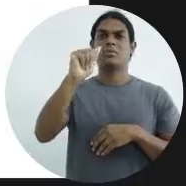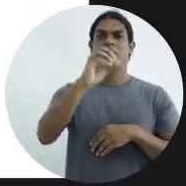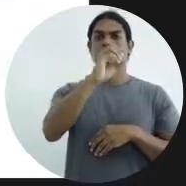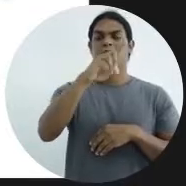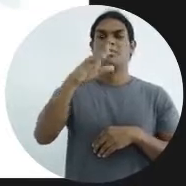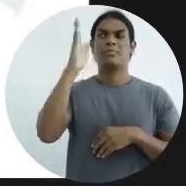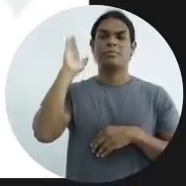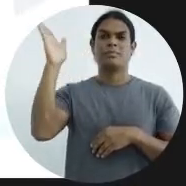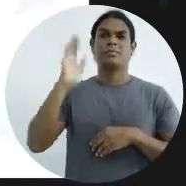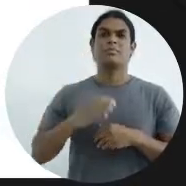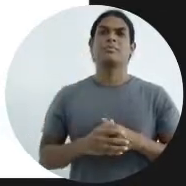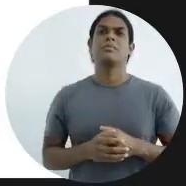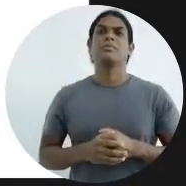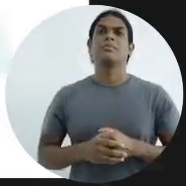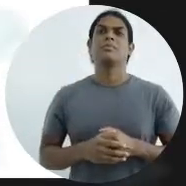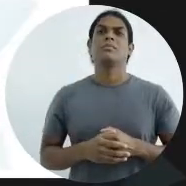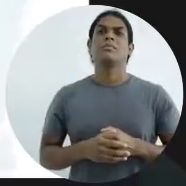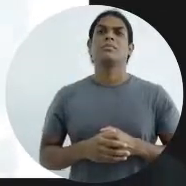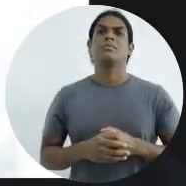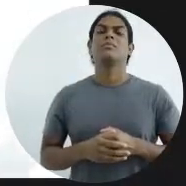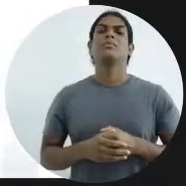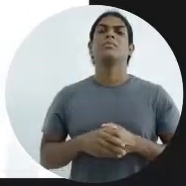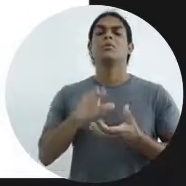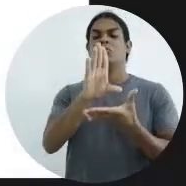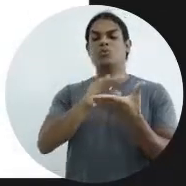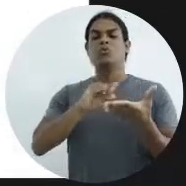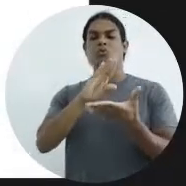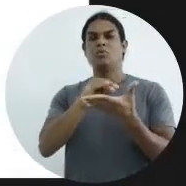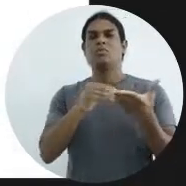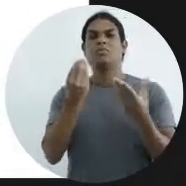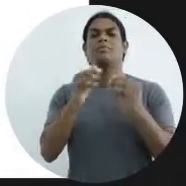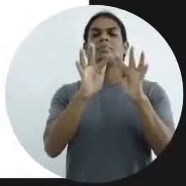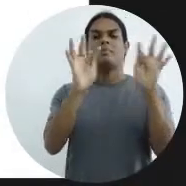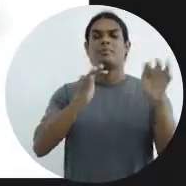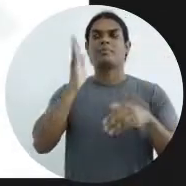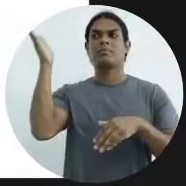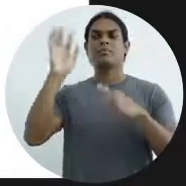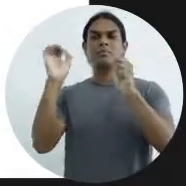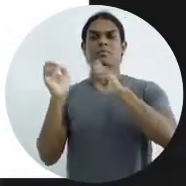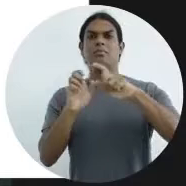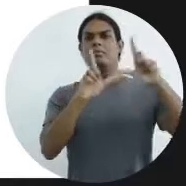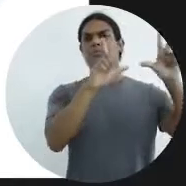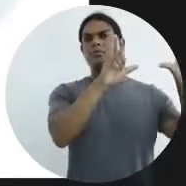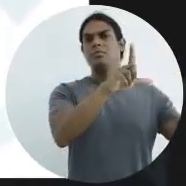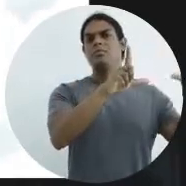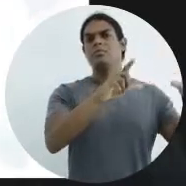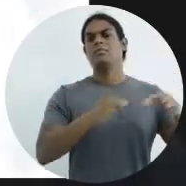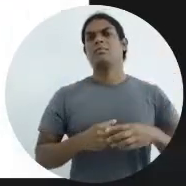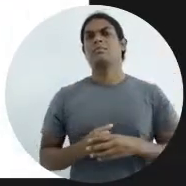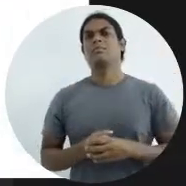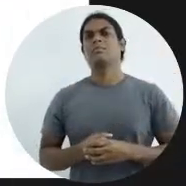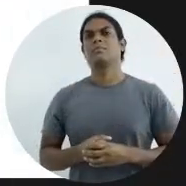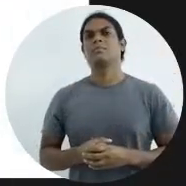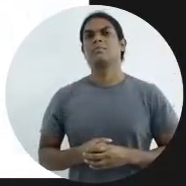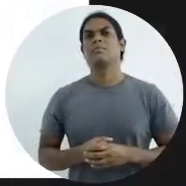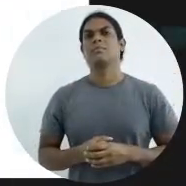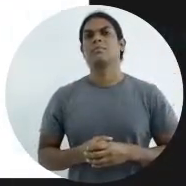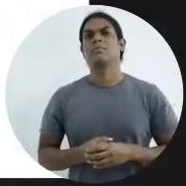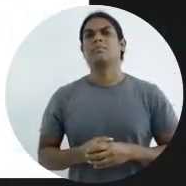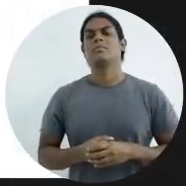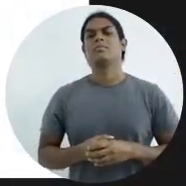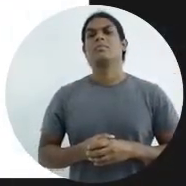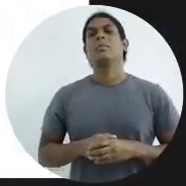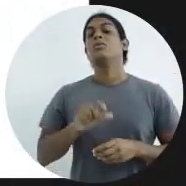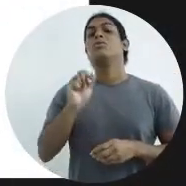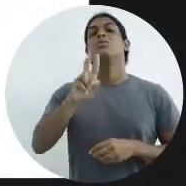jeito que está aí no slide evento read, certo? Então, você copia ela do jeito que ele está. E onde é que eu vou